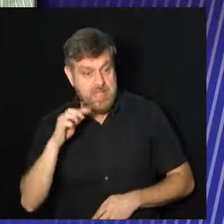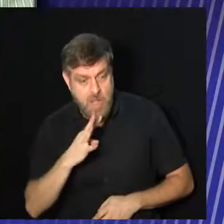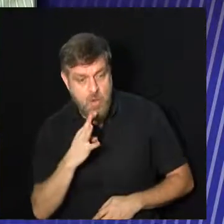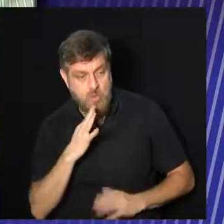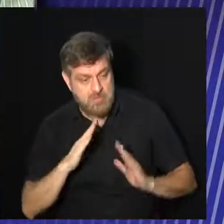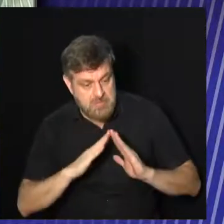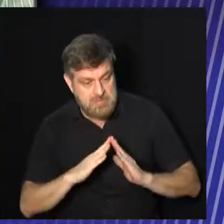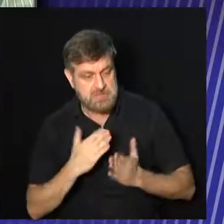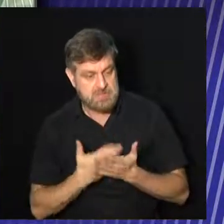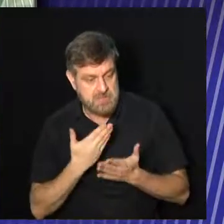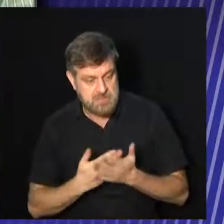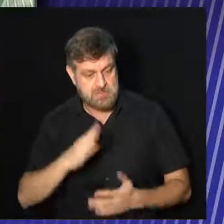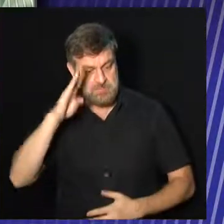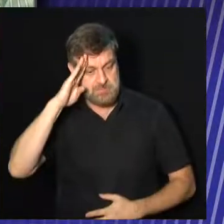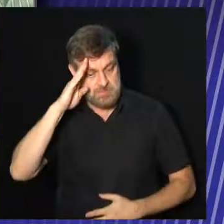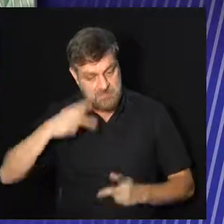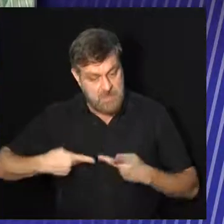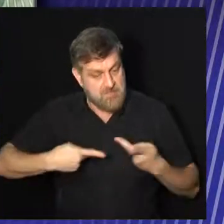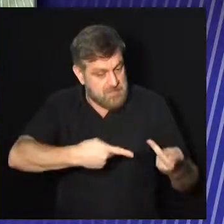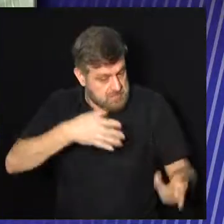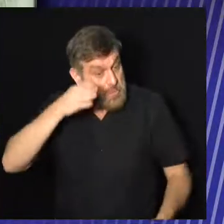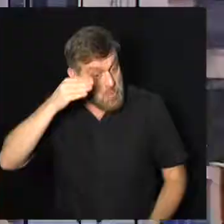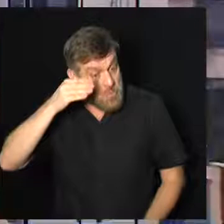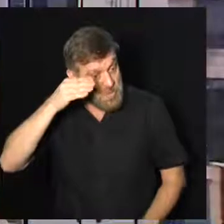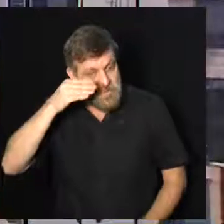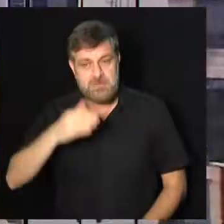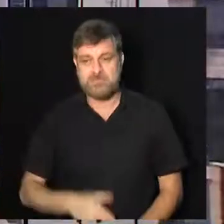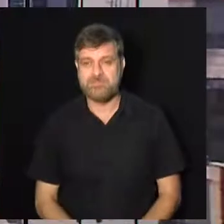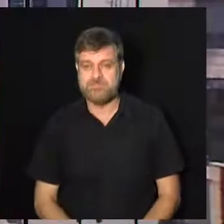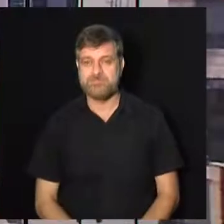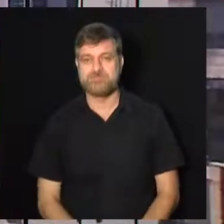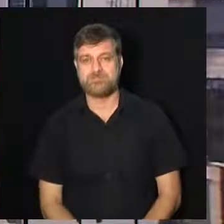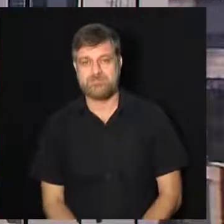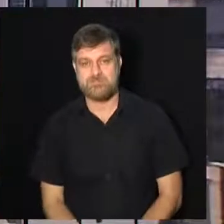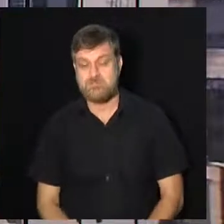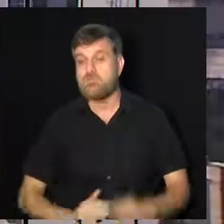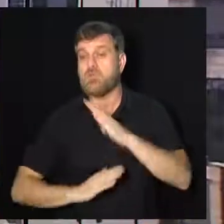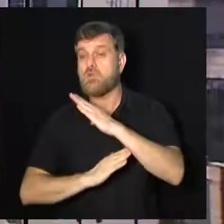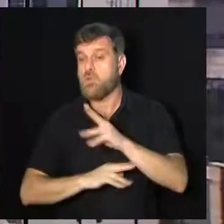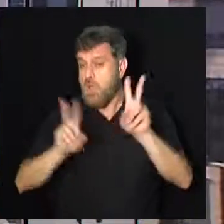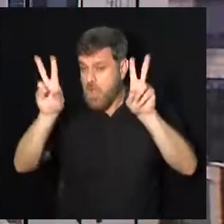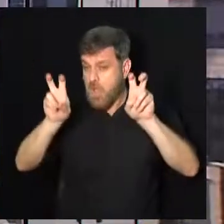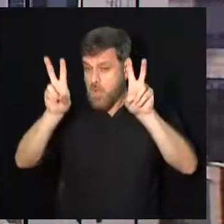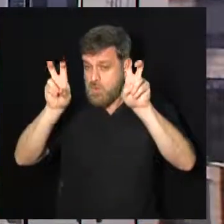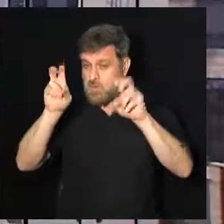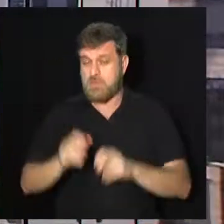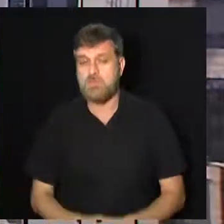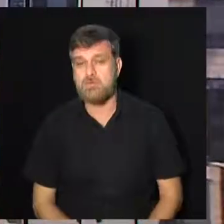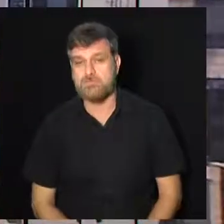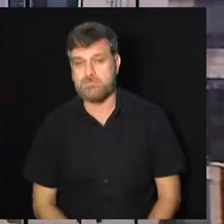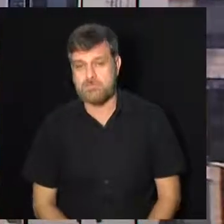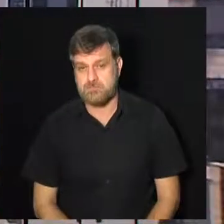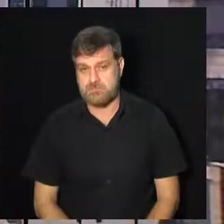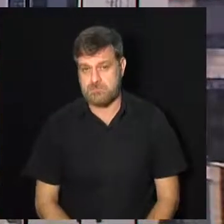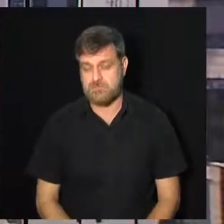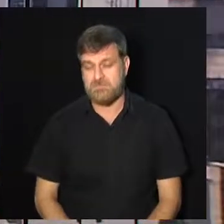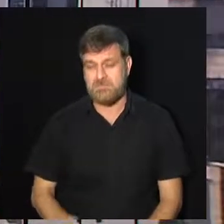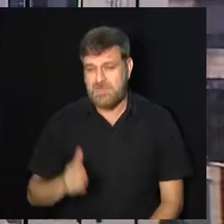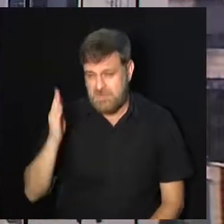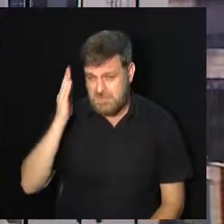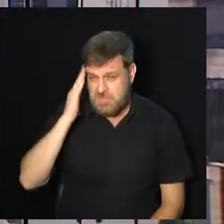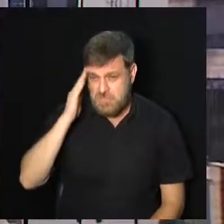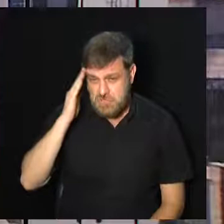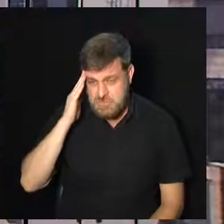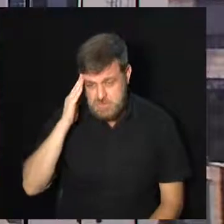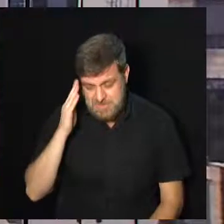a visitação, que é sempre uma curiosidade. Voltando ao Legislativo Campineiro, com certeza você já deve